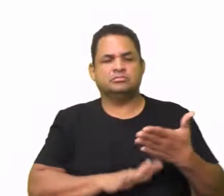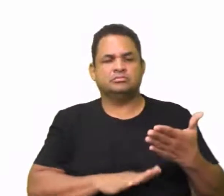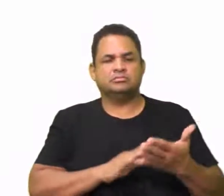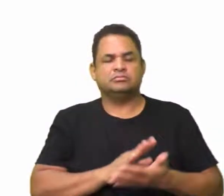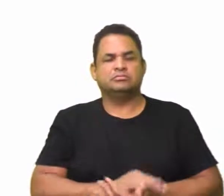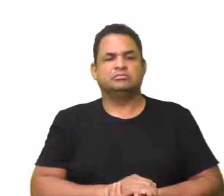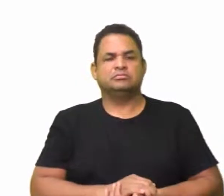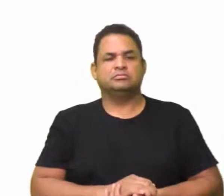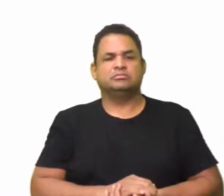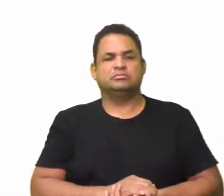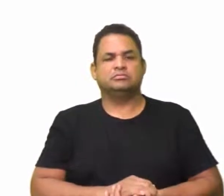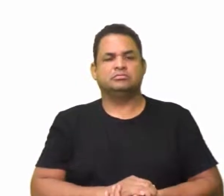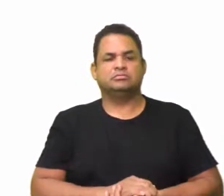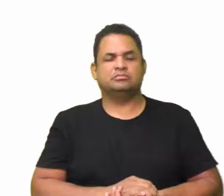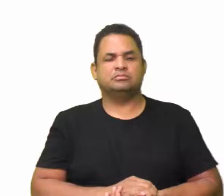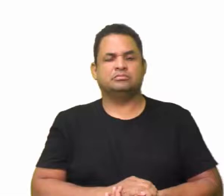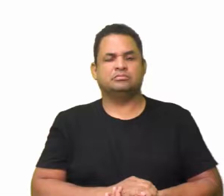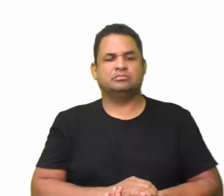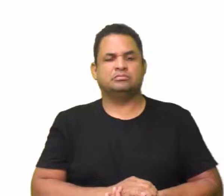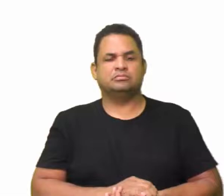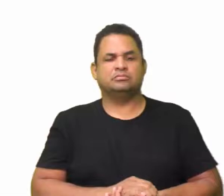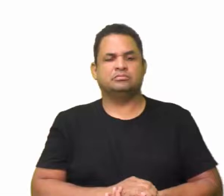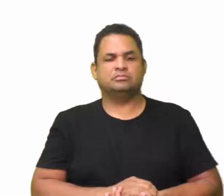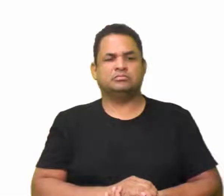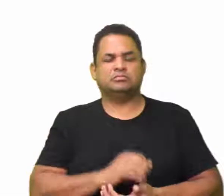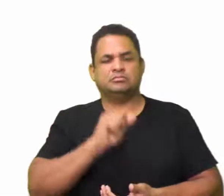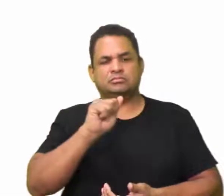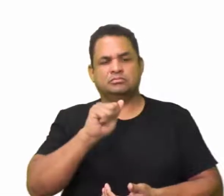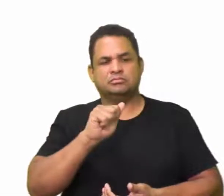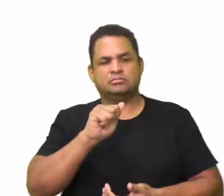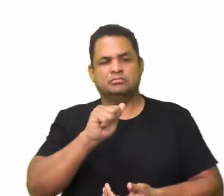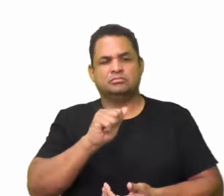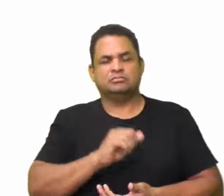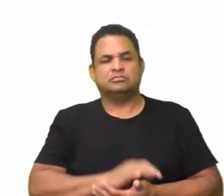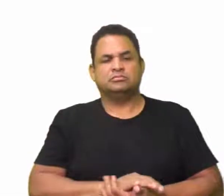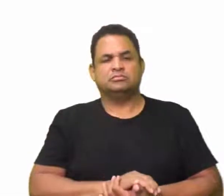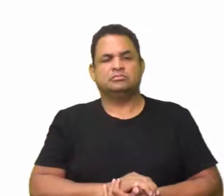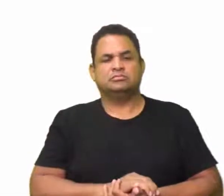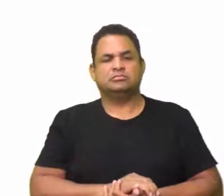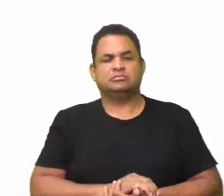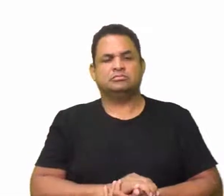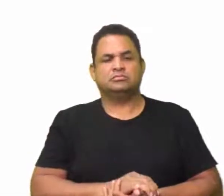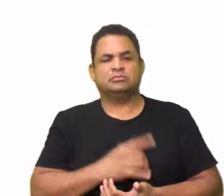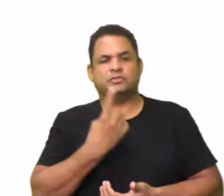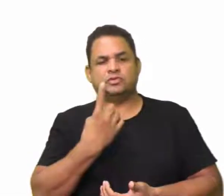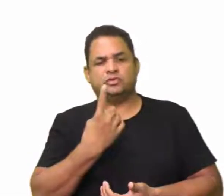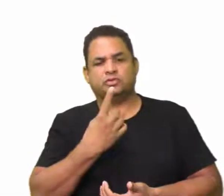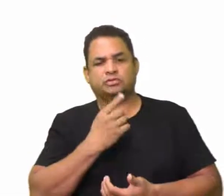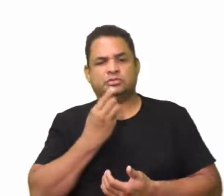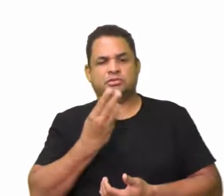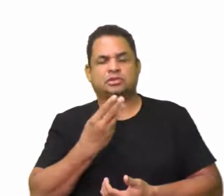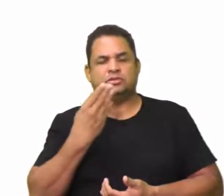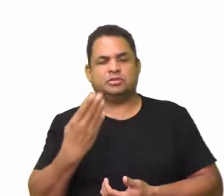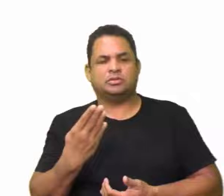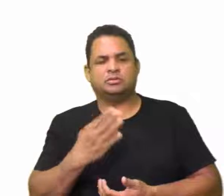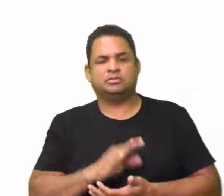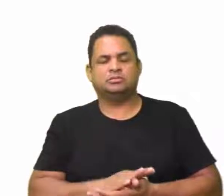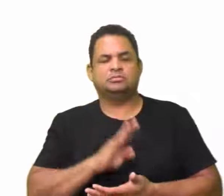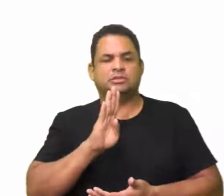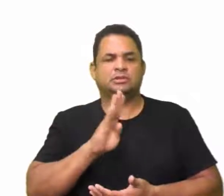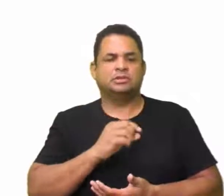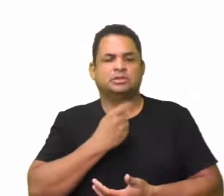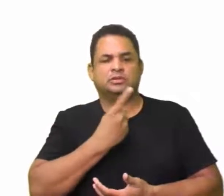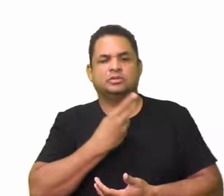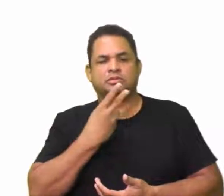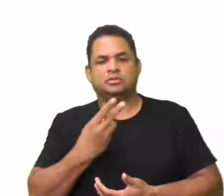lá, né, Décio? Está Justamente. afirmando. A letra A, por exemplo, apenas A1, A3 e A4. A letra B, A1,